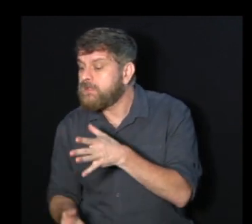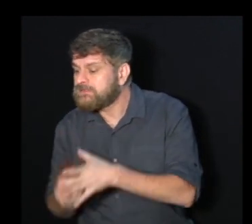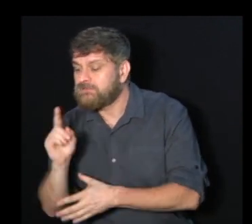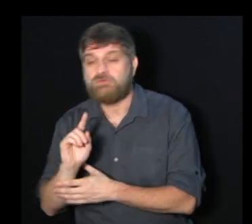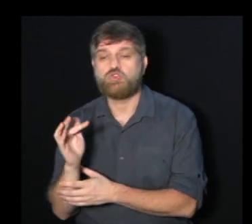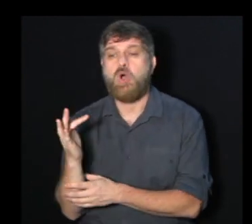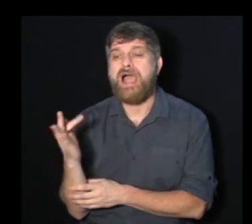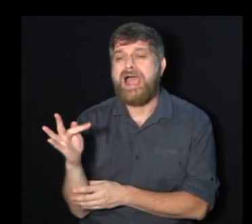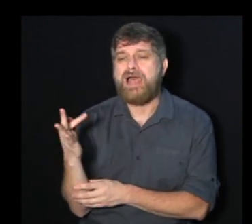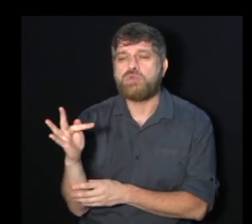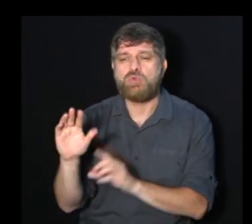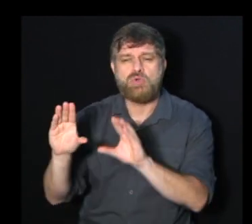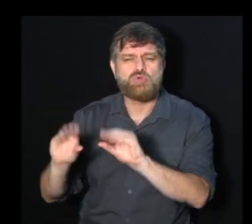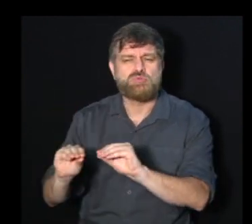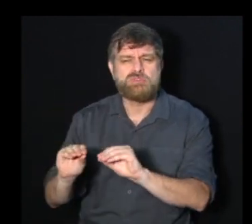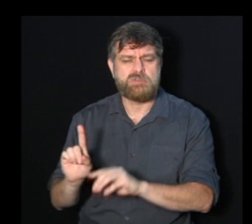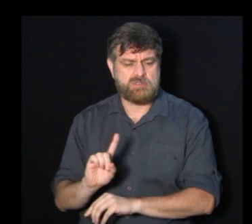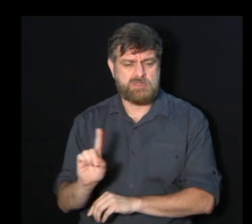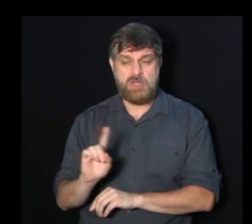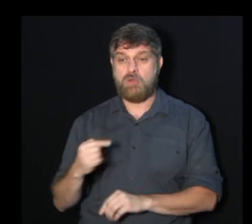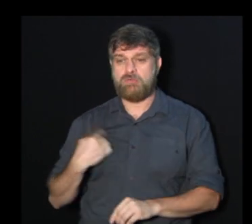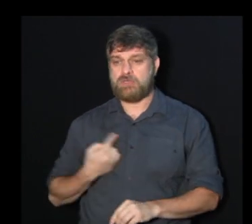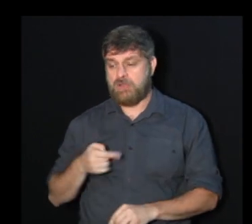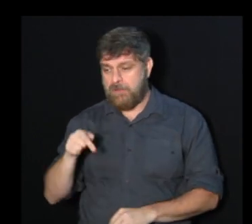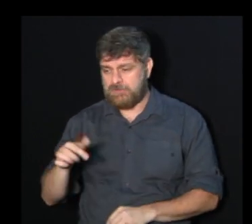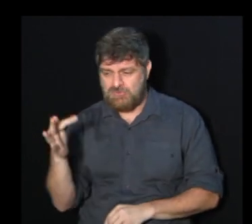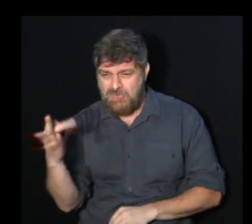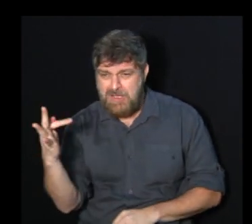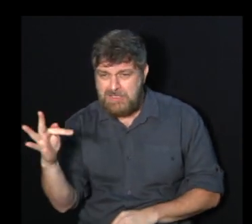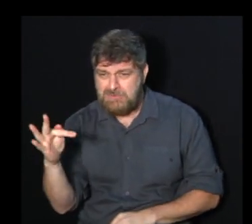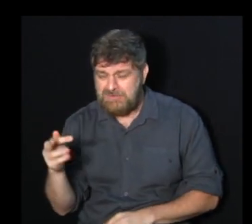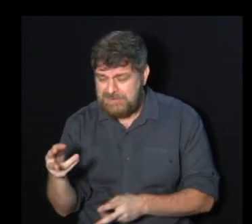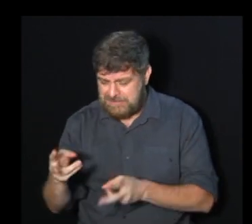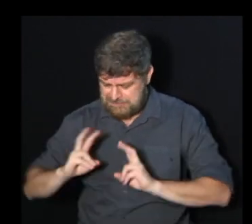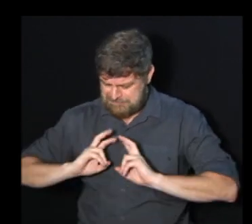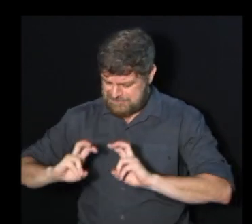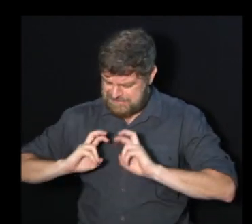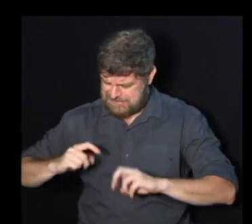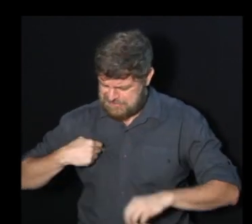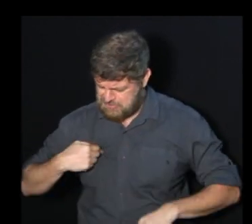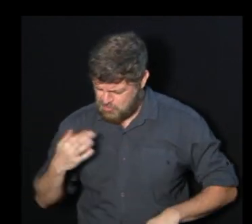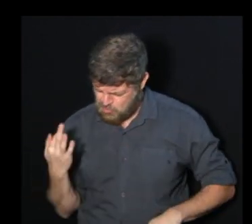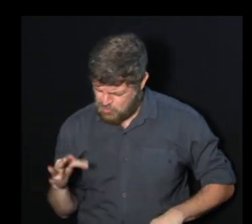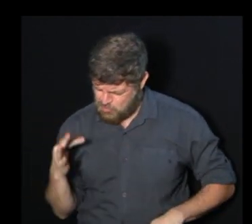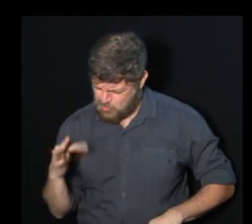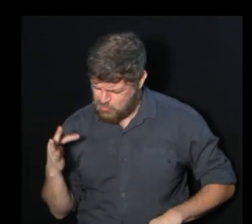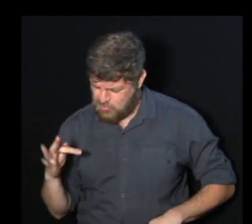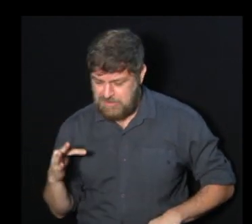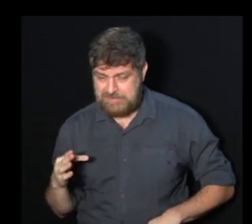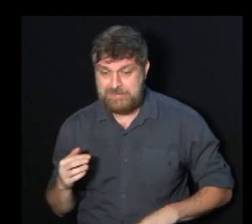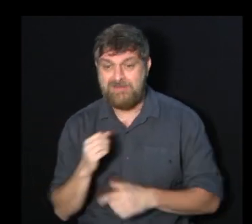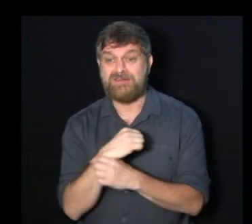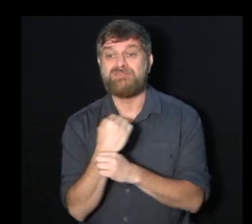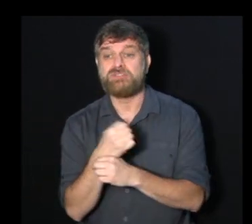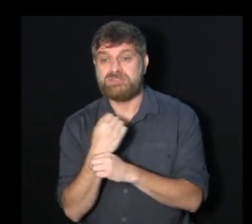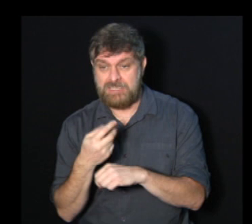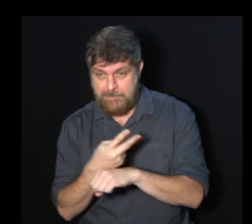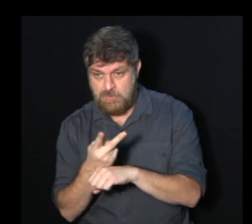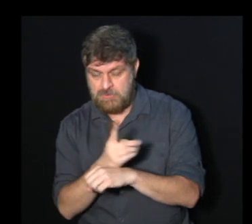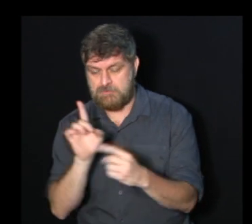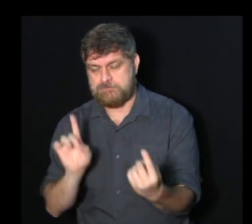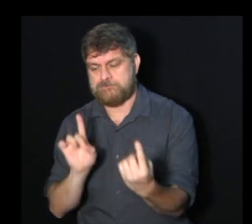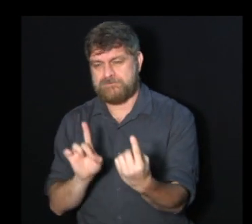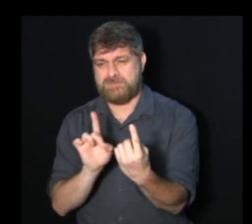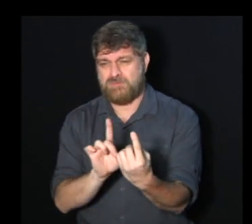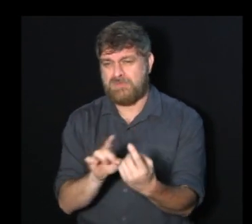dor. Mas como assim? Foi pela dor que o paciente veio procurar a gente. Então, por quê? Porque tratar a dor é